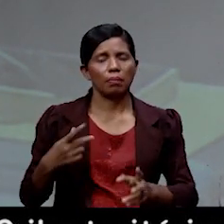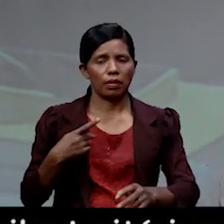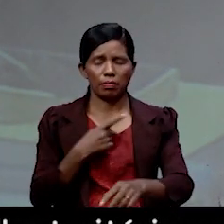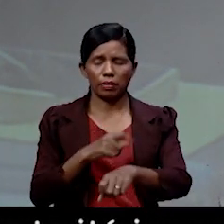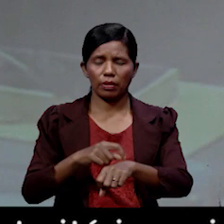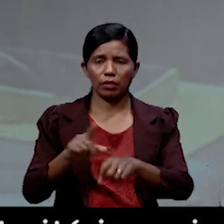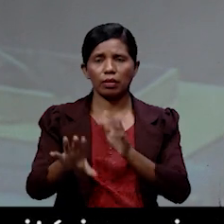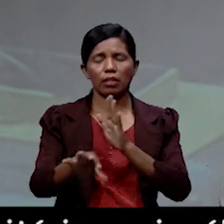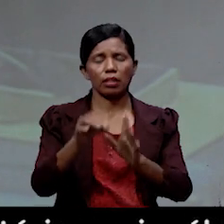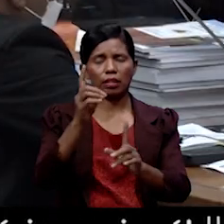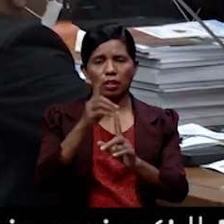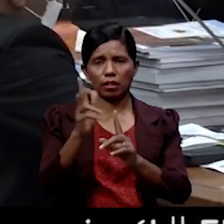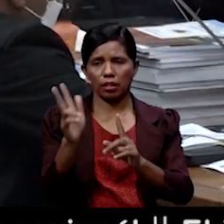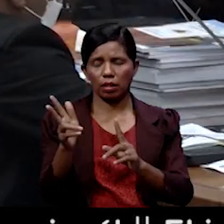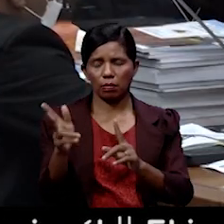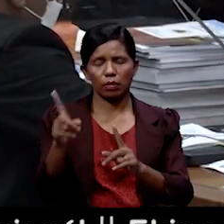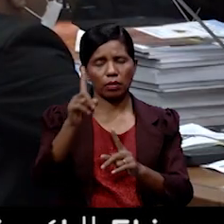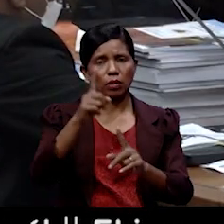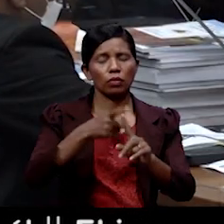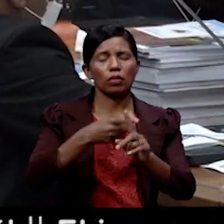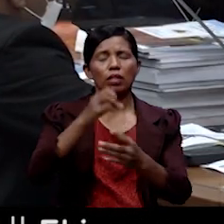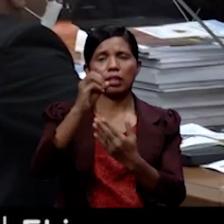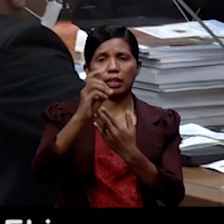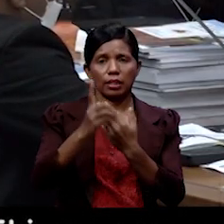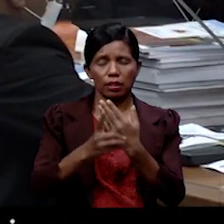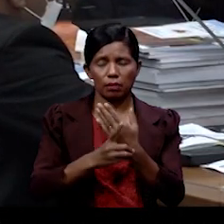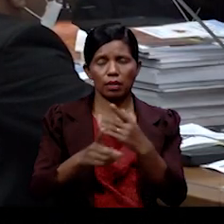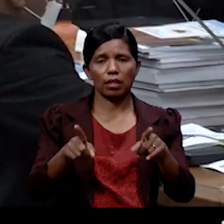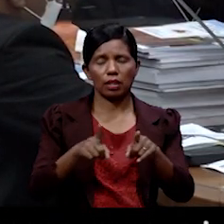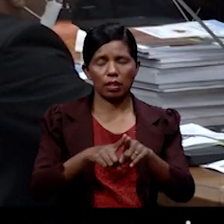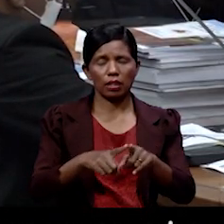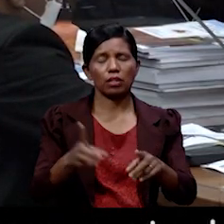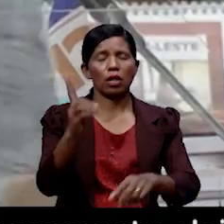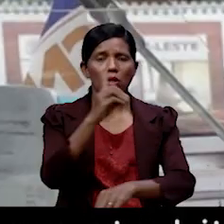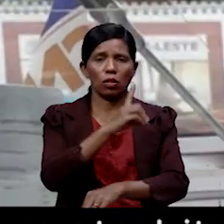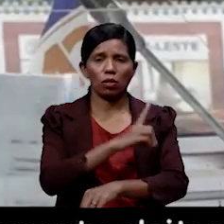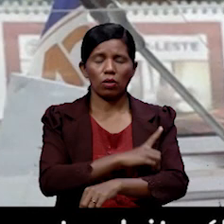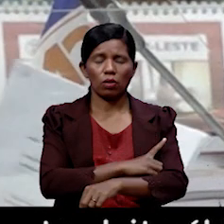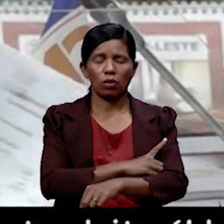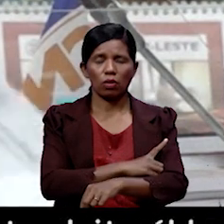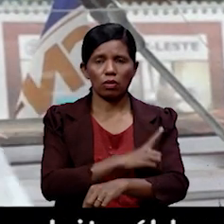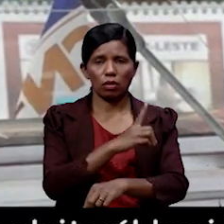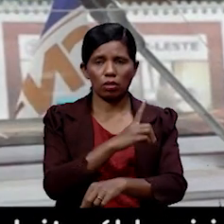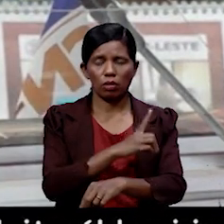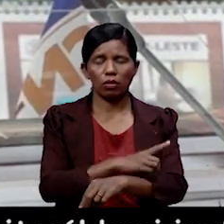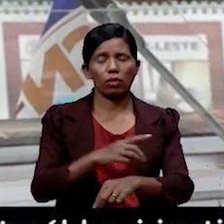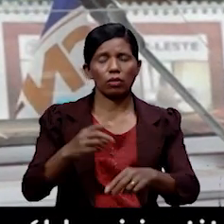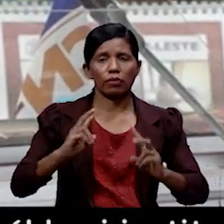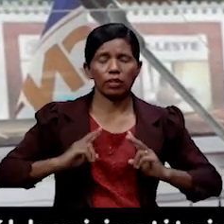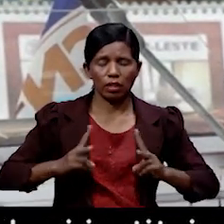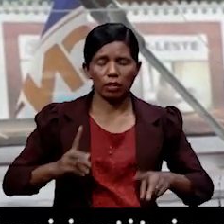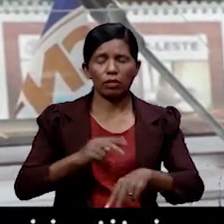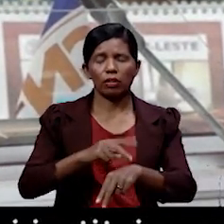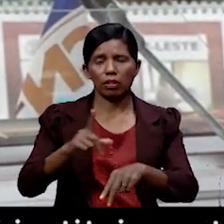escolha Loron Toronulo recinho de Fulan Dezembro, saia Nissan Loron Herói Nacional, também ia Loron Toronulo Fulan Dezembro, tinha